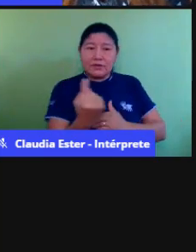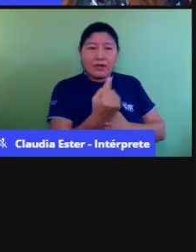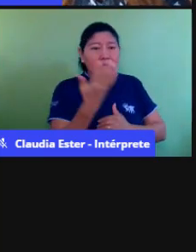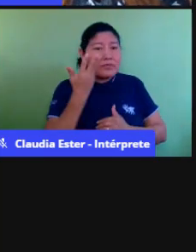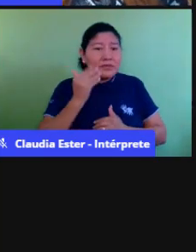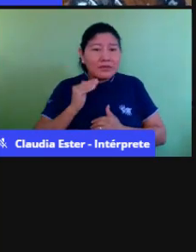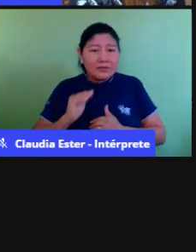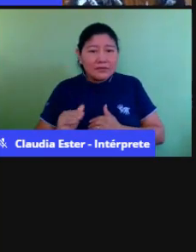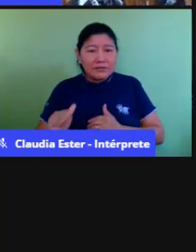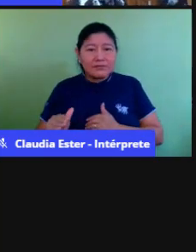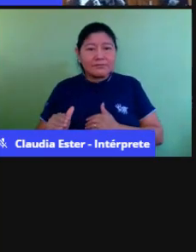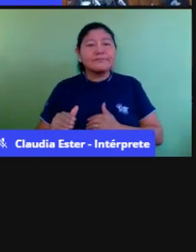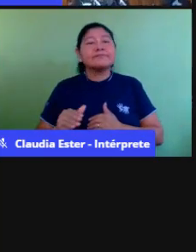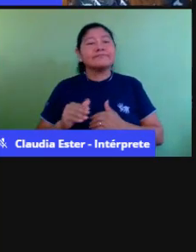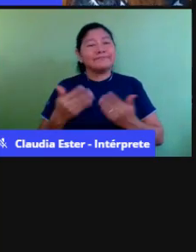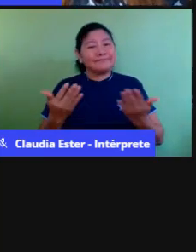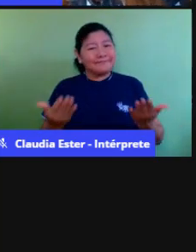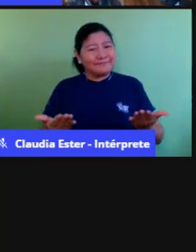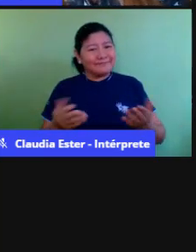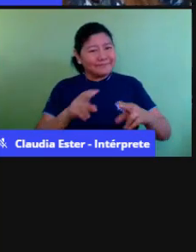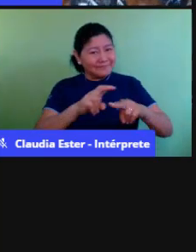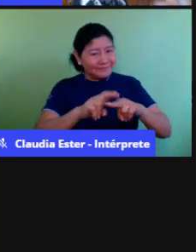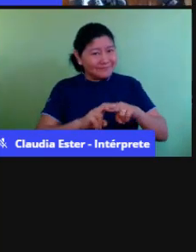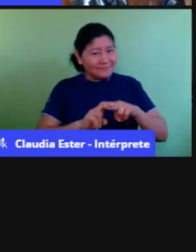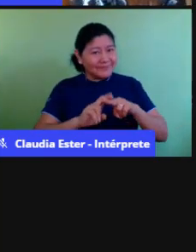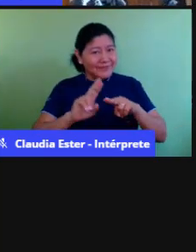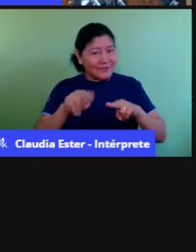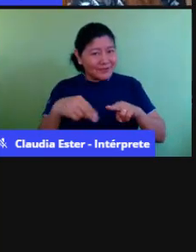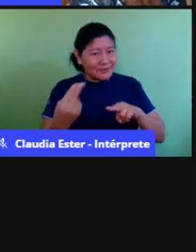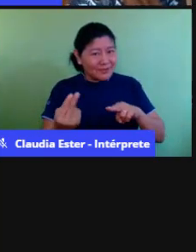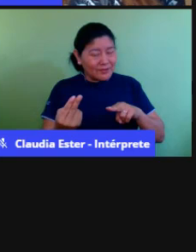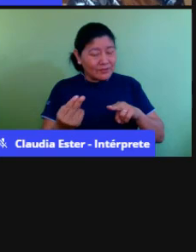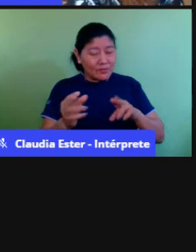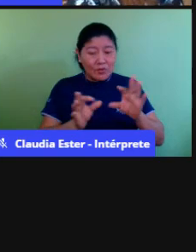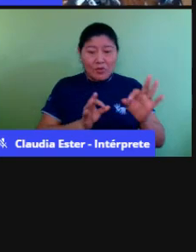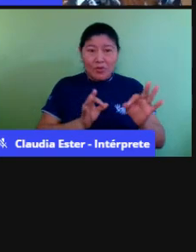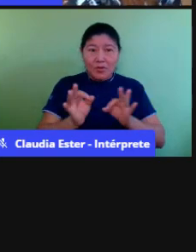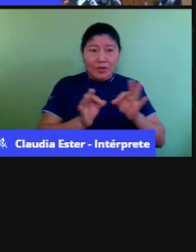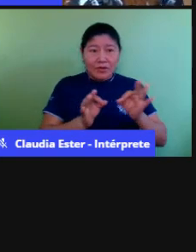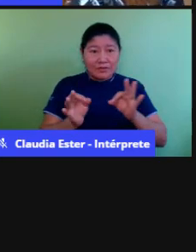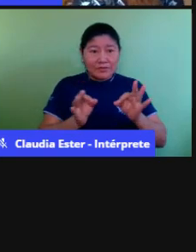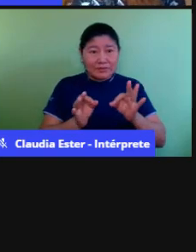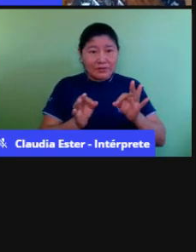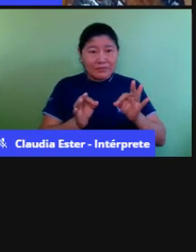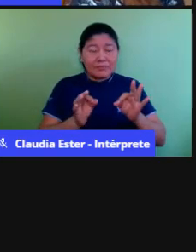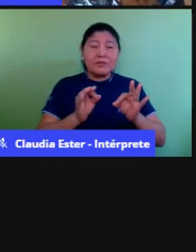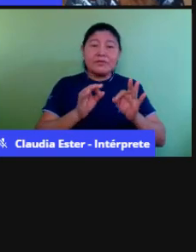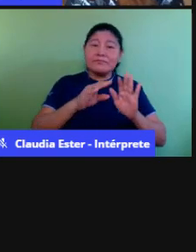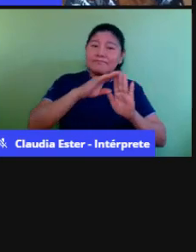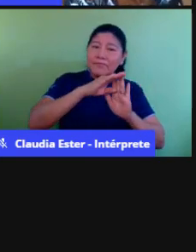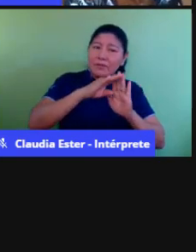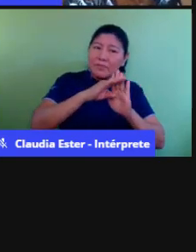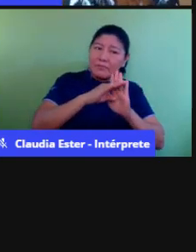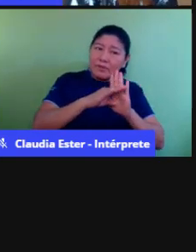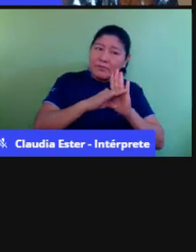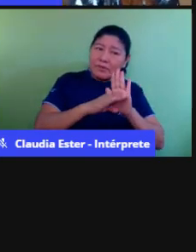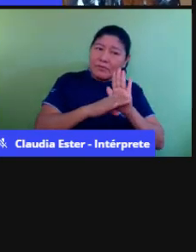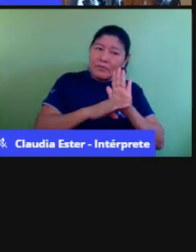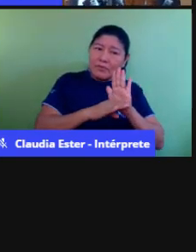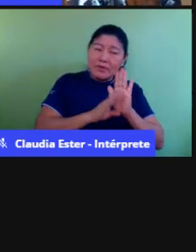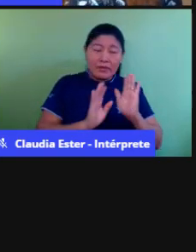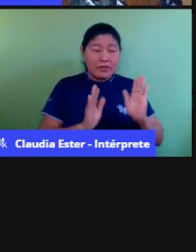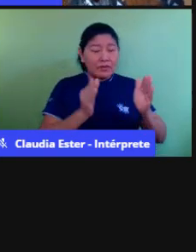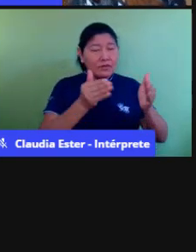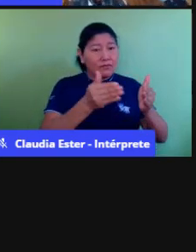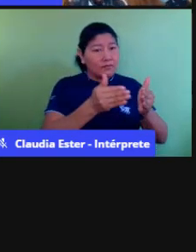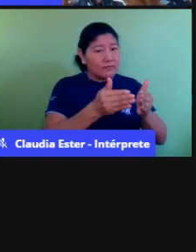disso, nós fizemos essa separação. Nós vamos falar primeiro sobre o foco e reflexões com